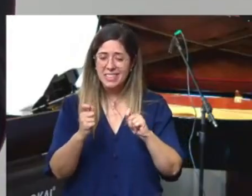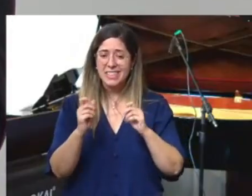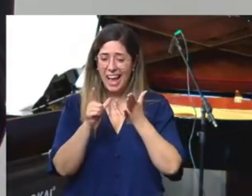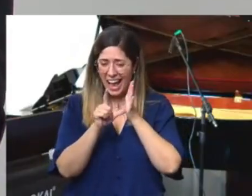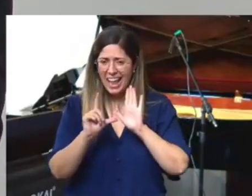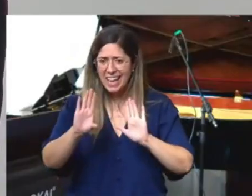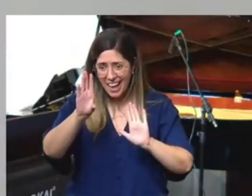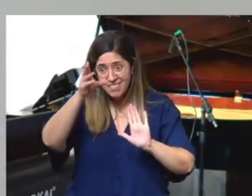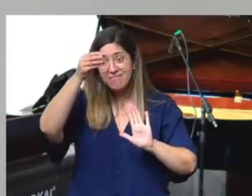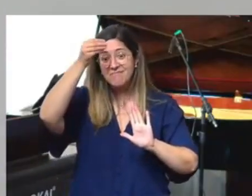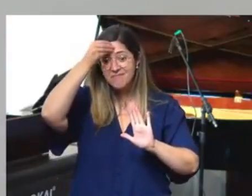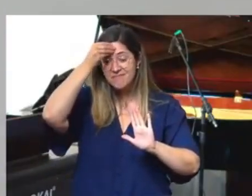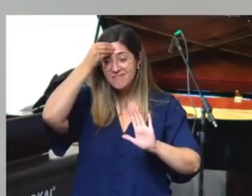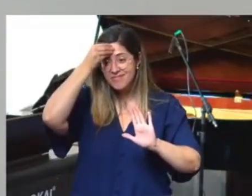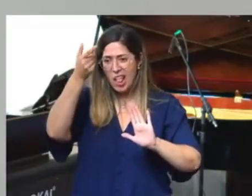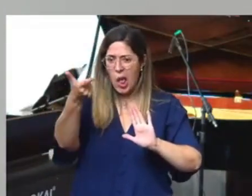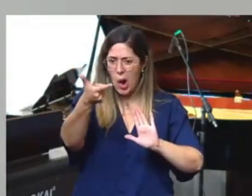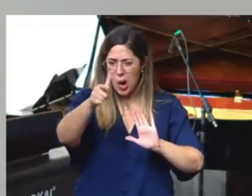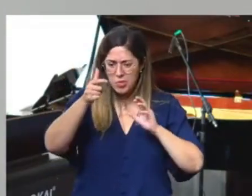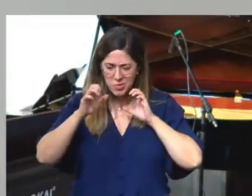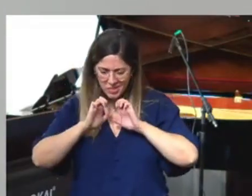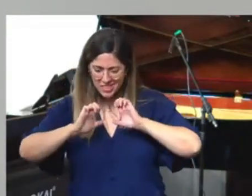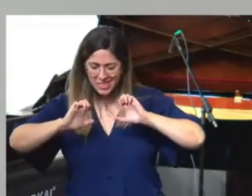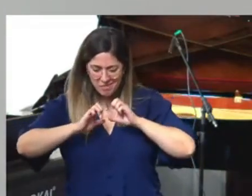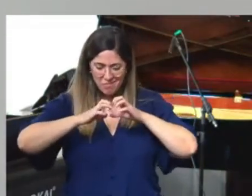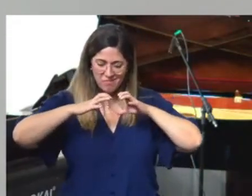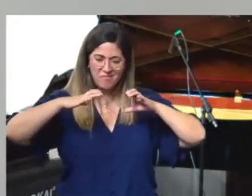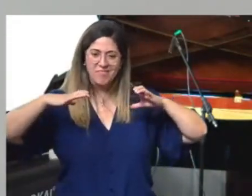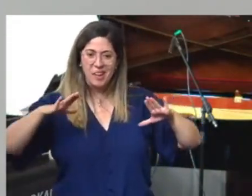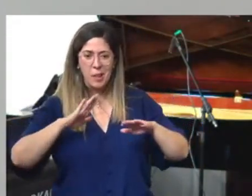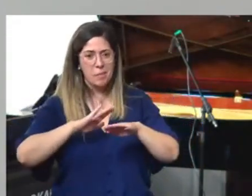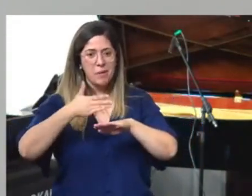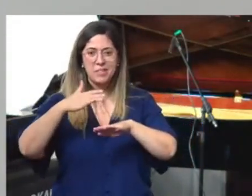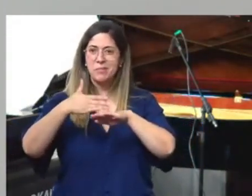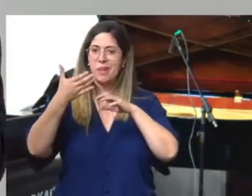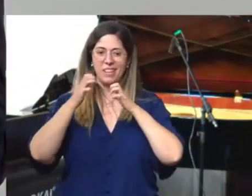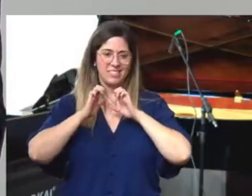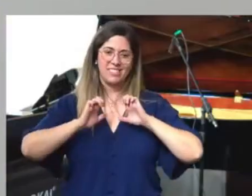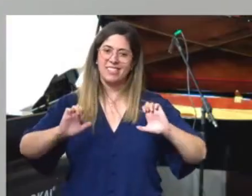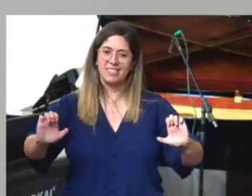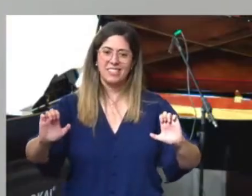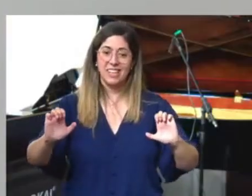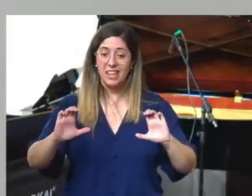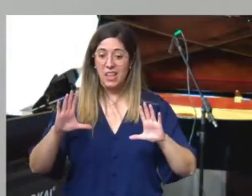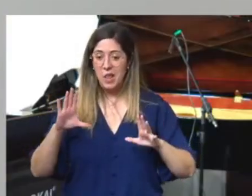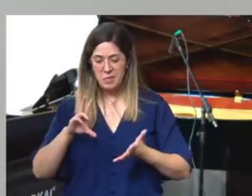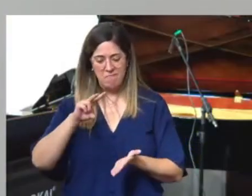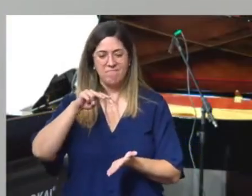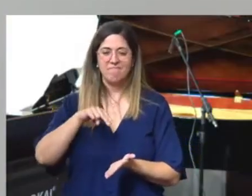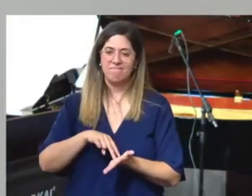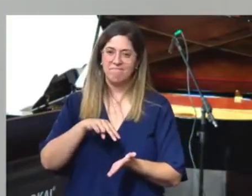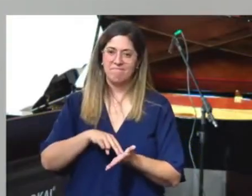homens transmitam a outros homens. E tenhamos na igreja uma atmosfera onde